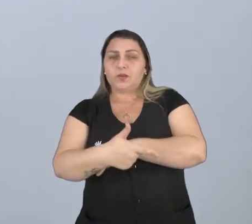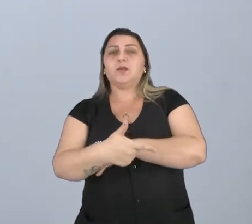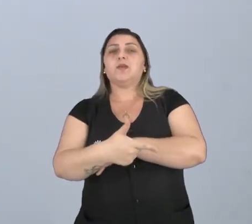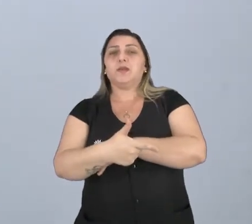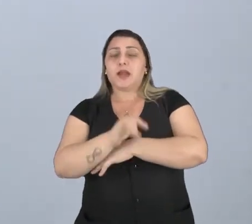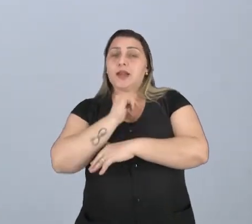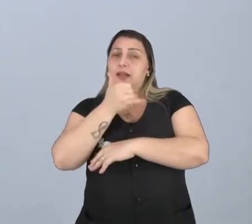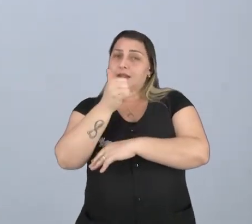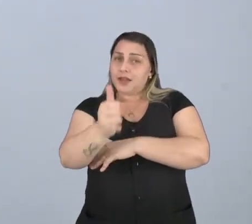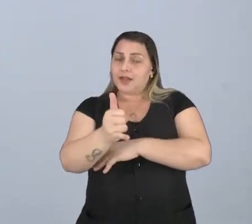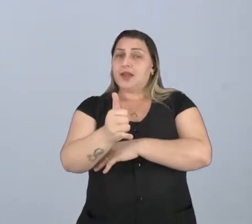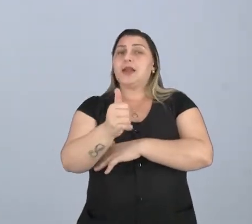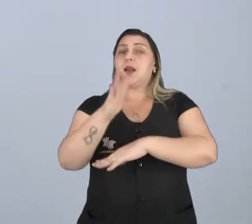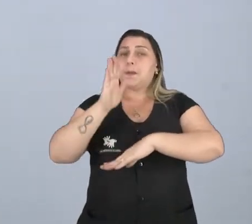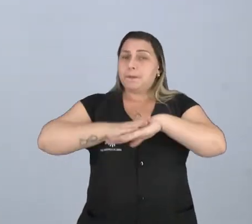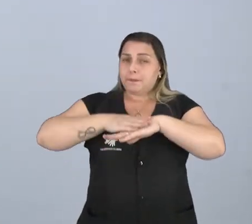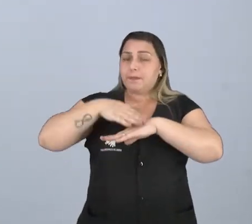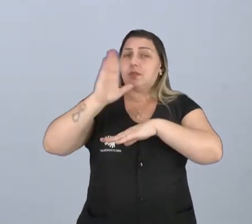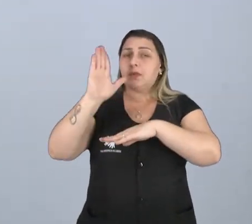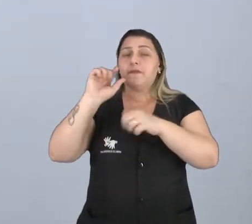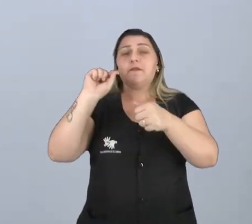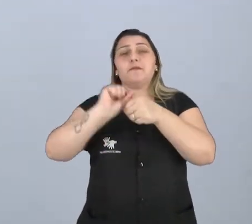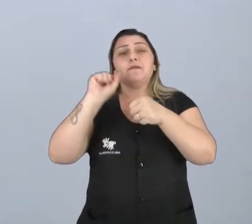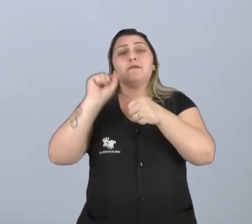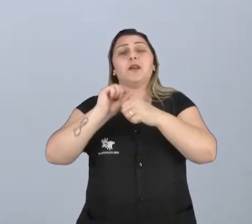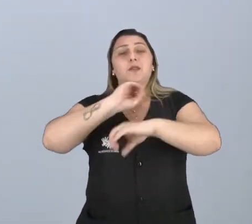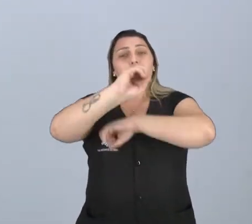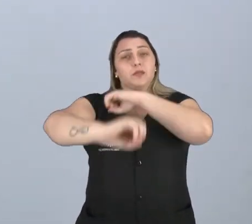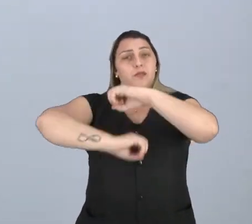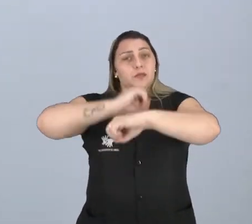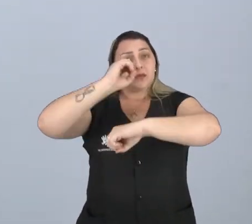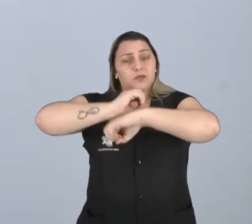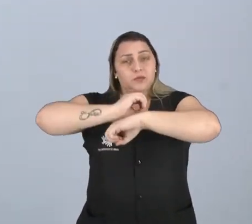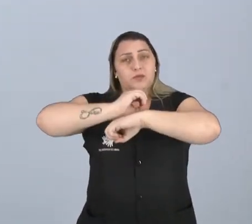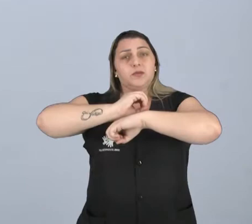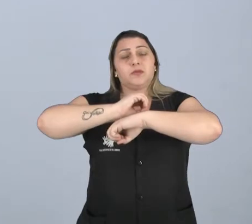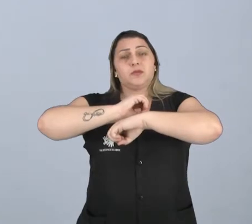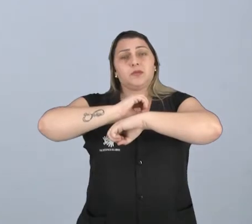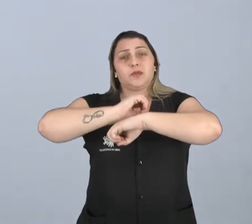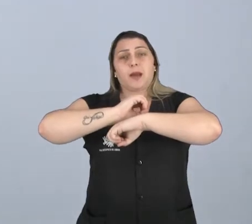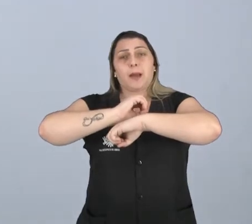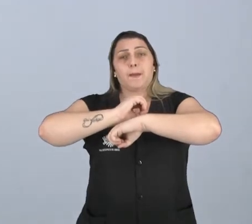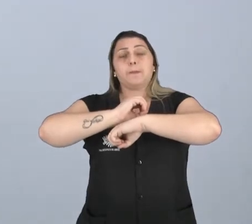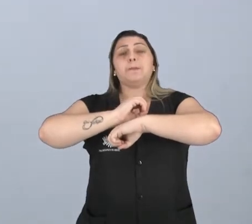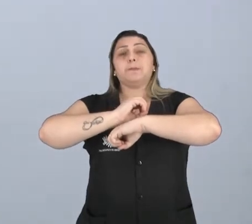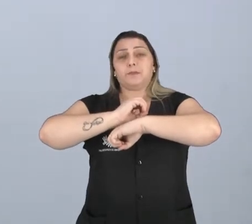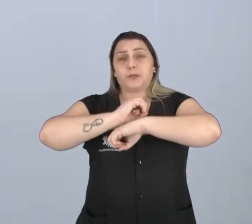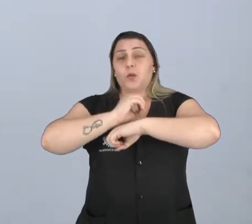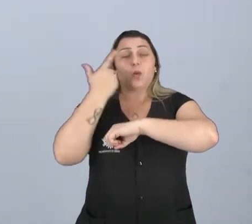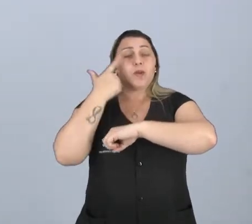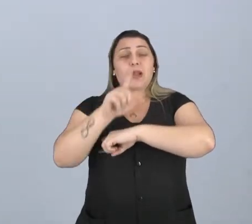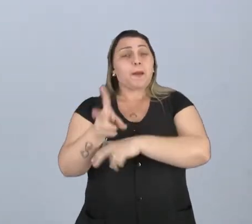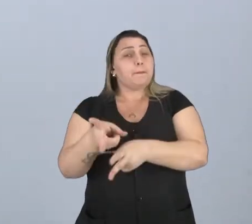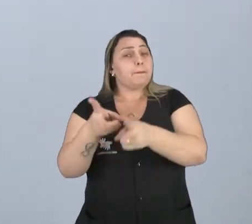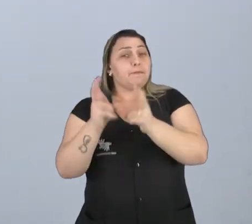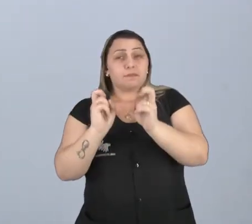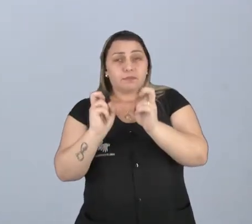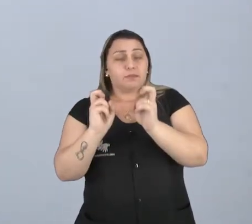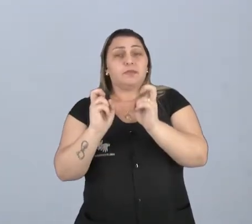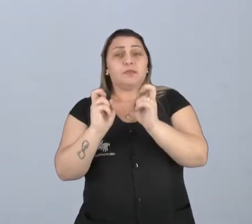essa energia em abundância faz com que as estações do ano não sejam tão marcantes. Você não consegue perceber,